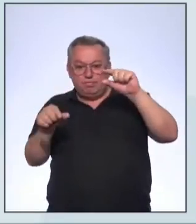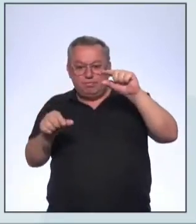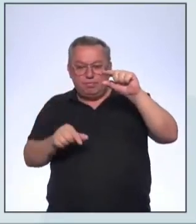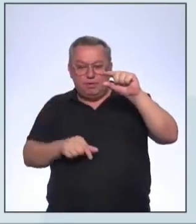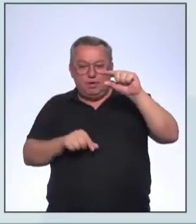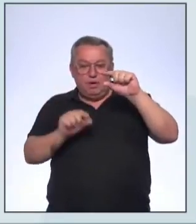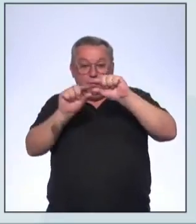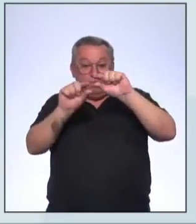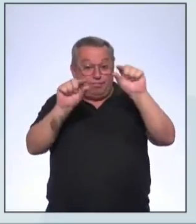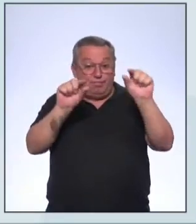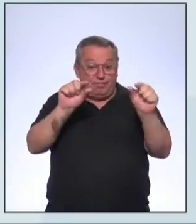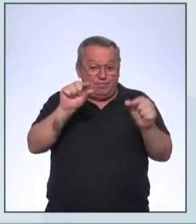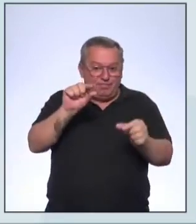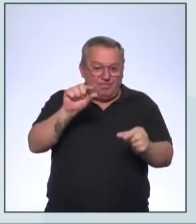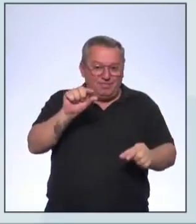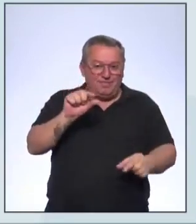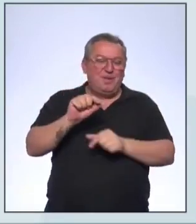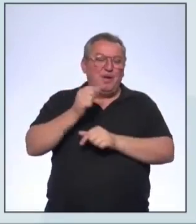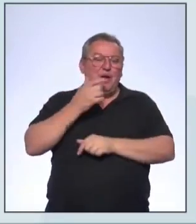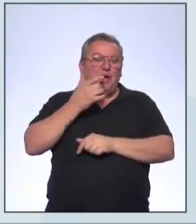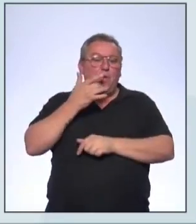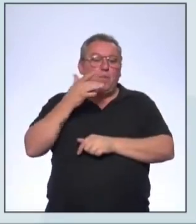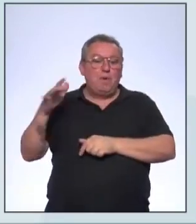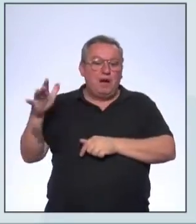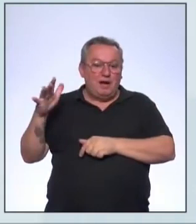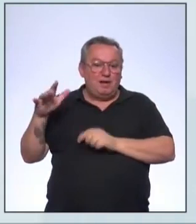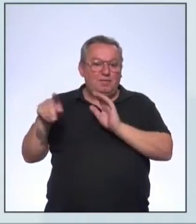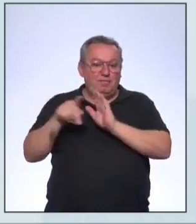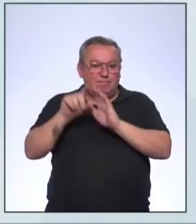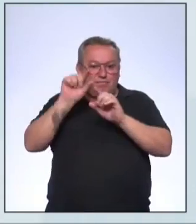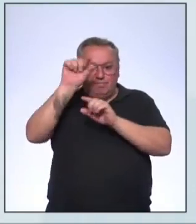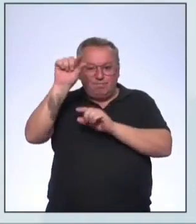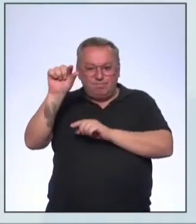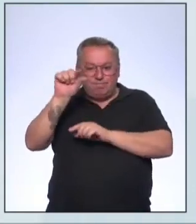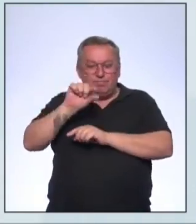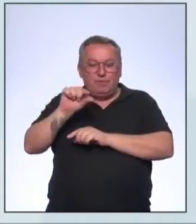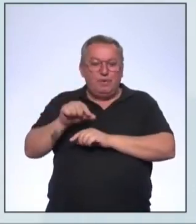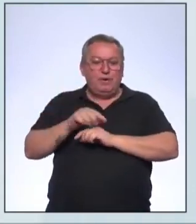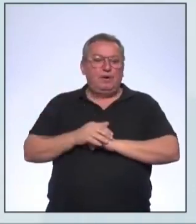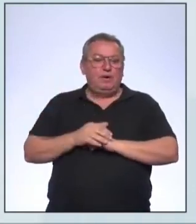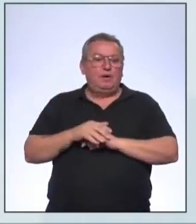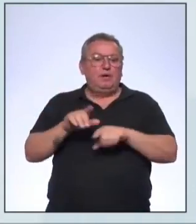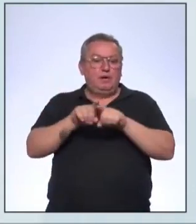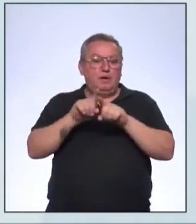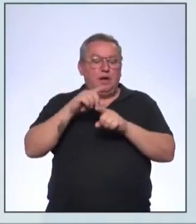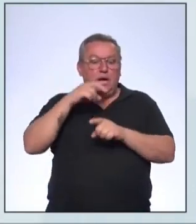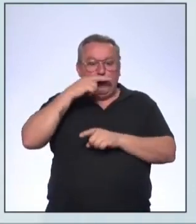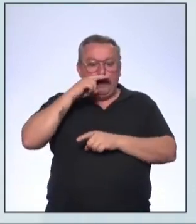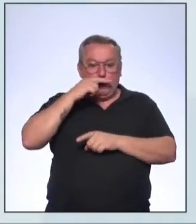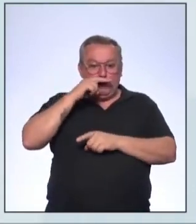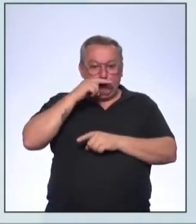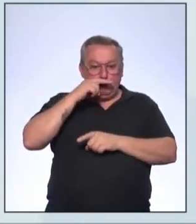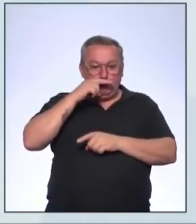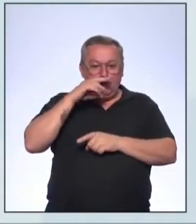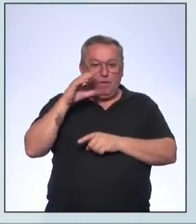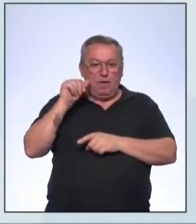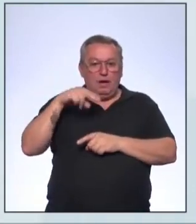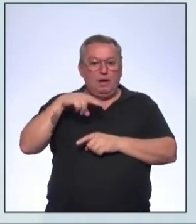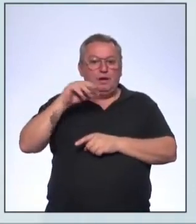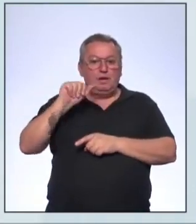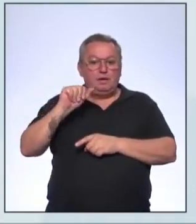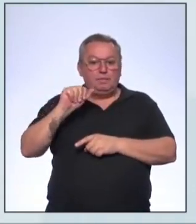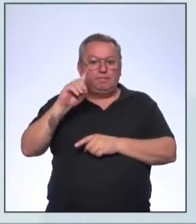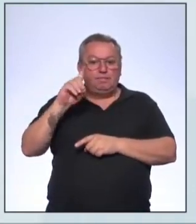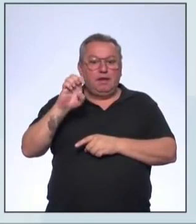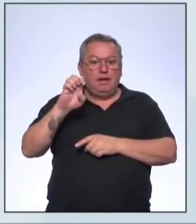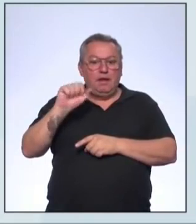da zona da mata nordestina e já em regiões mais aí próximo da região sudeste, a cana-de-açúcar, também outra,